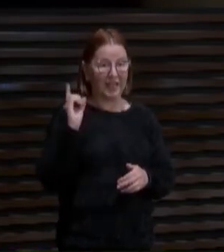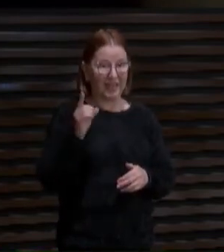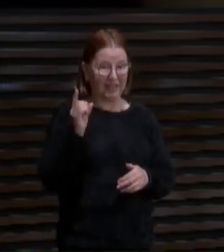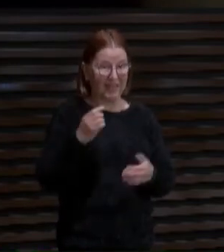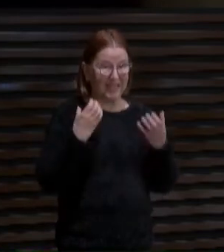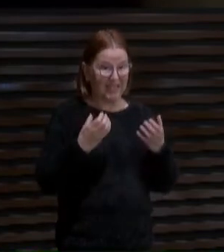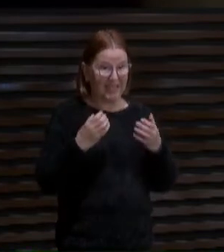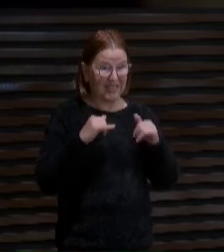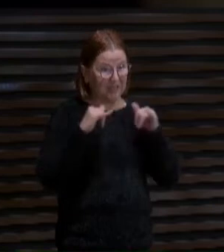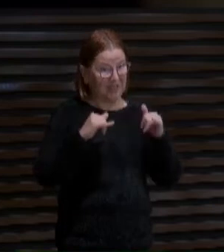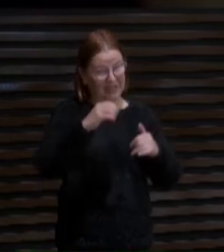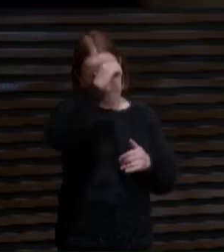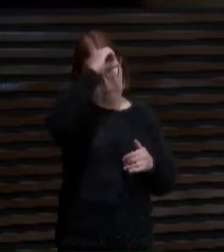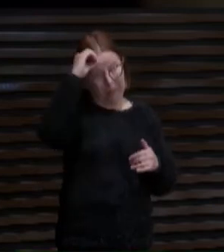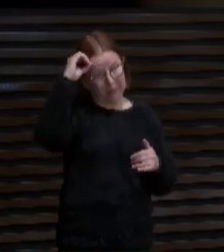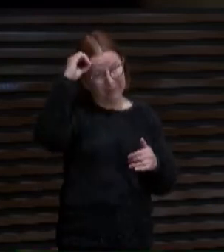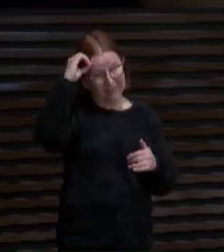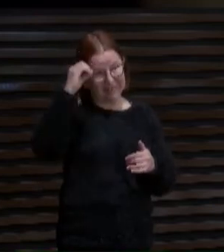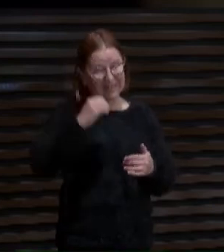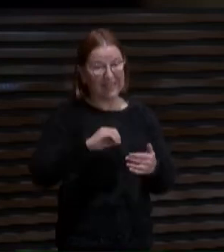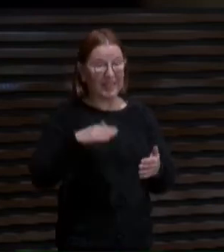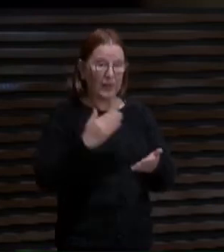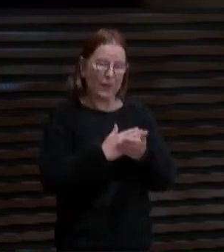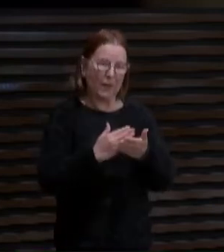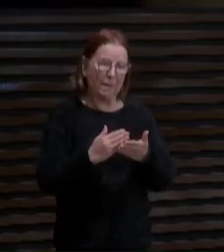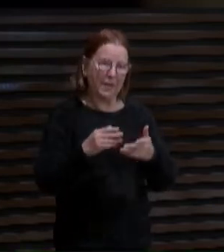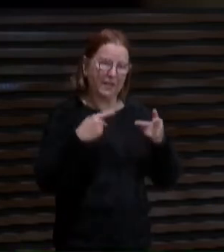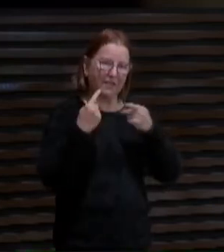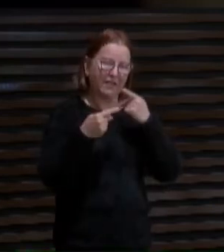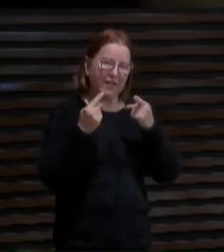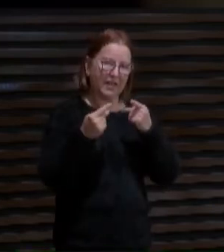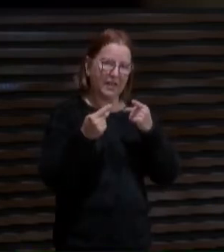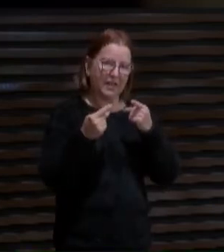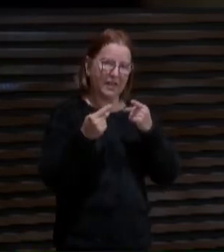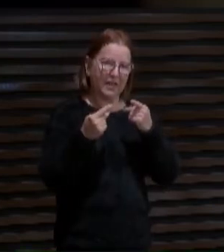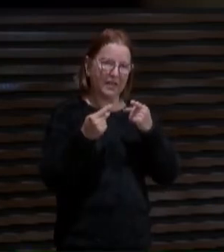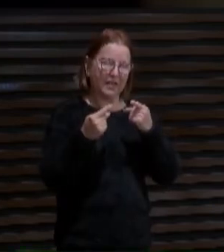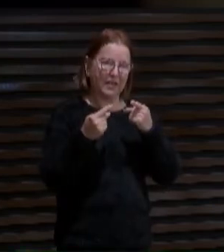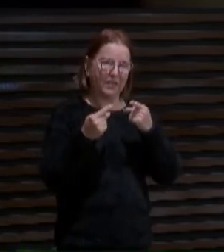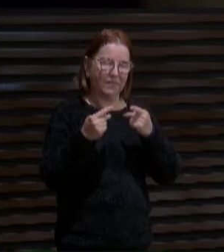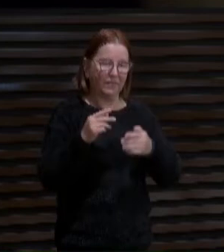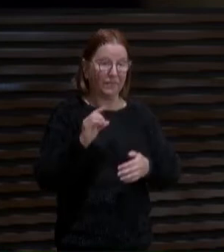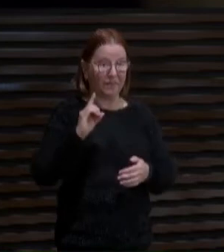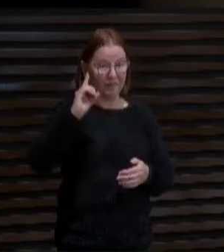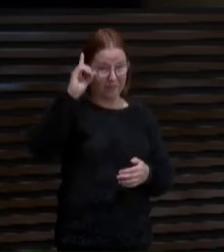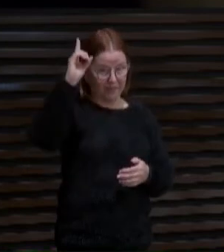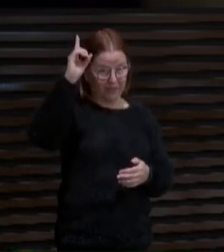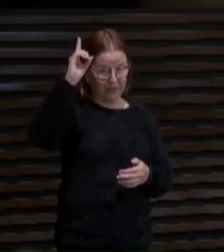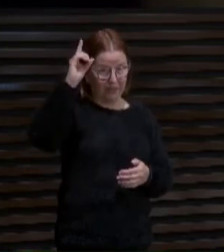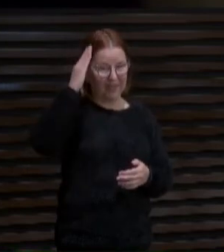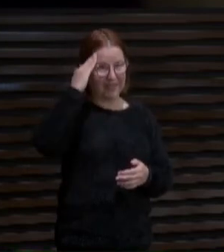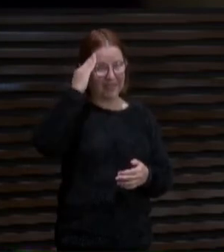pesavam contra ele para isso ele começa a declarando a onisciência absoluta